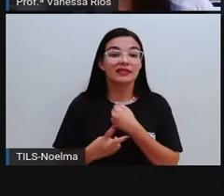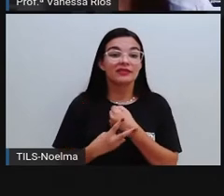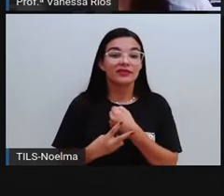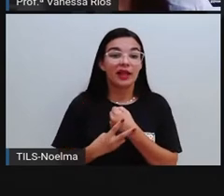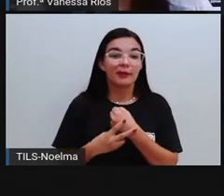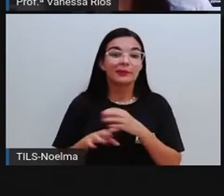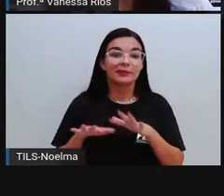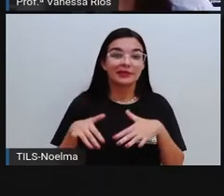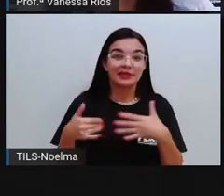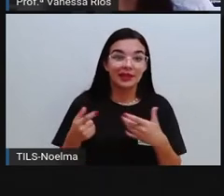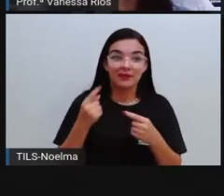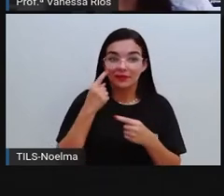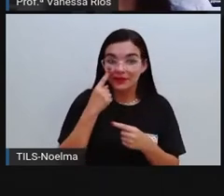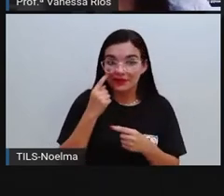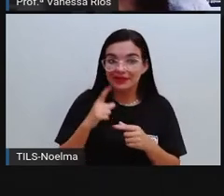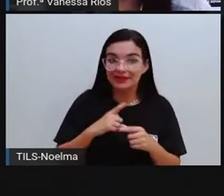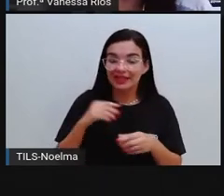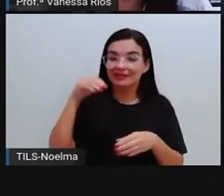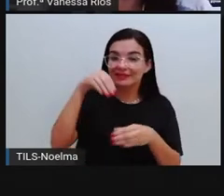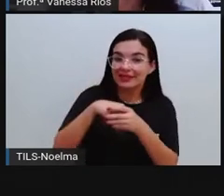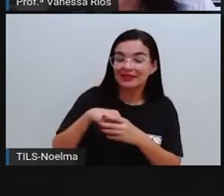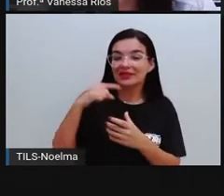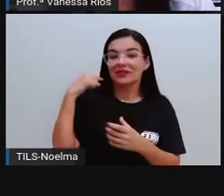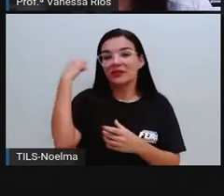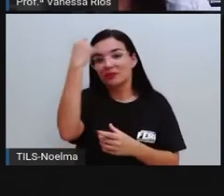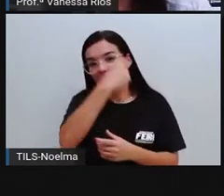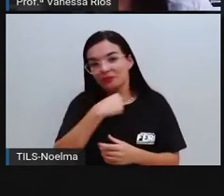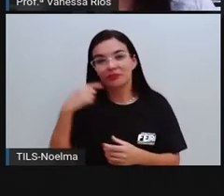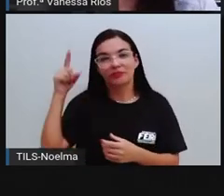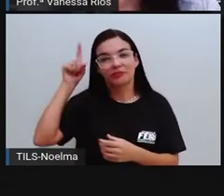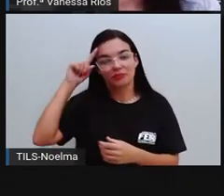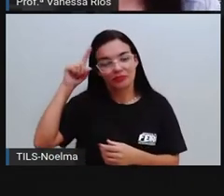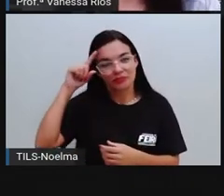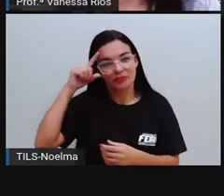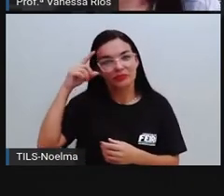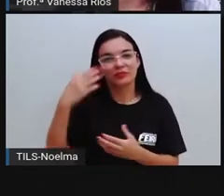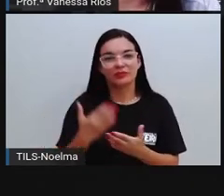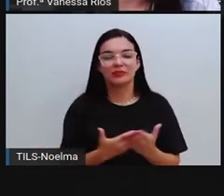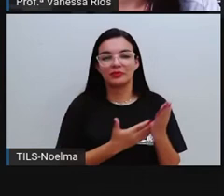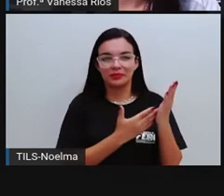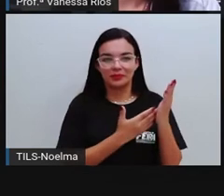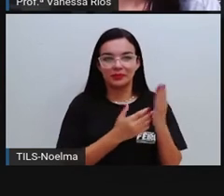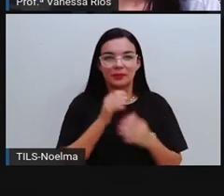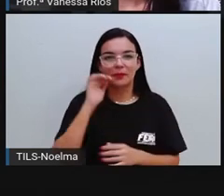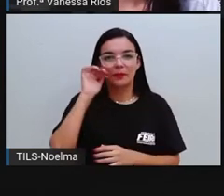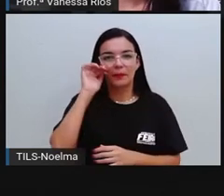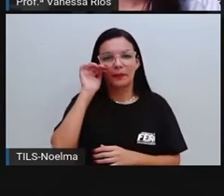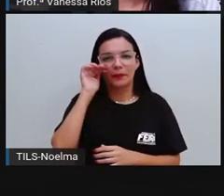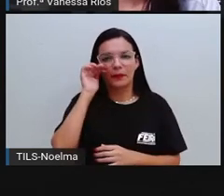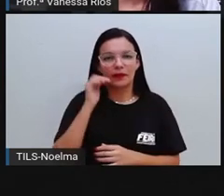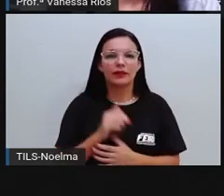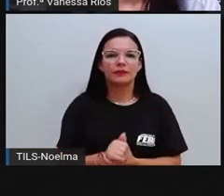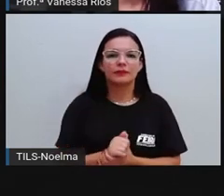das ações da rotina, né, de Ana, e que também fazem parte da rotina de outros. Olhem só.